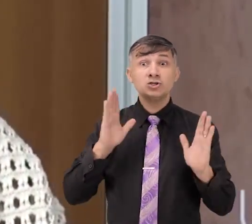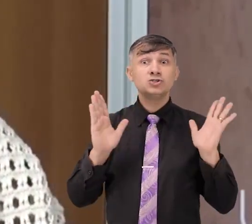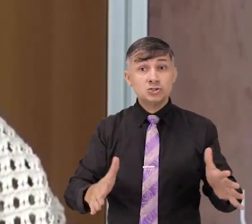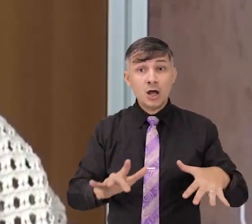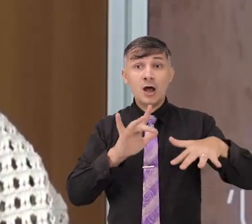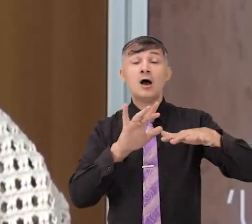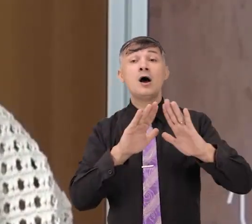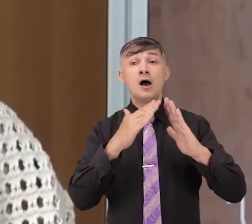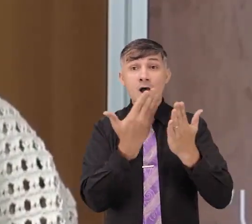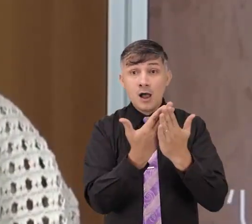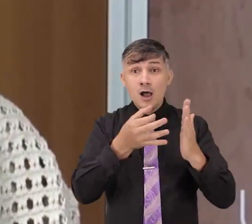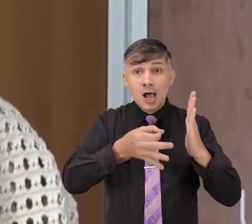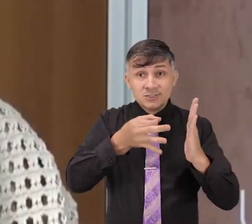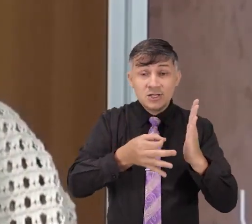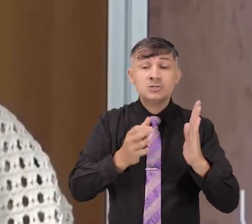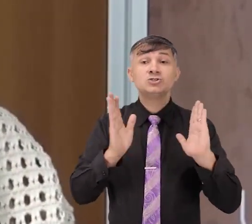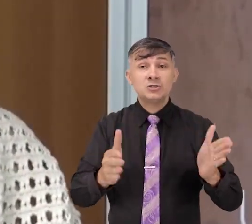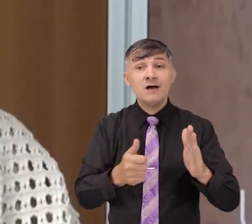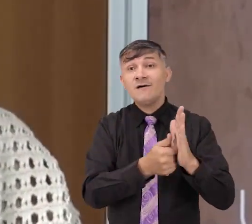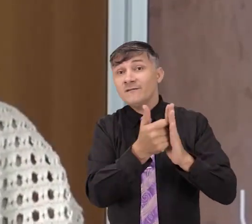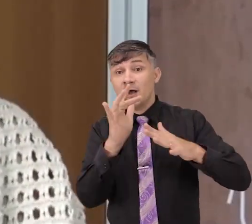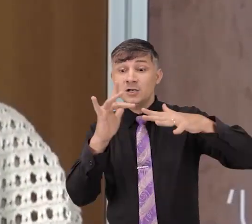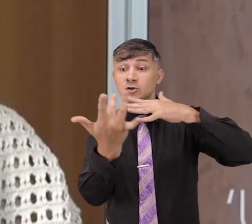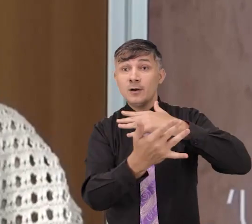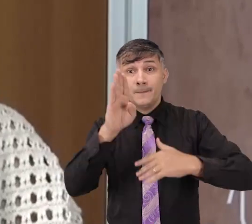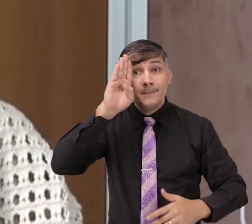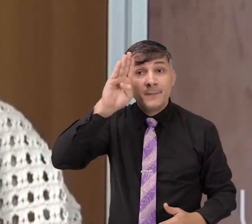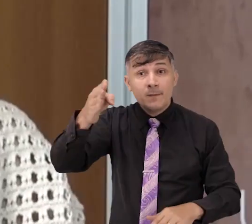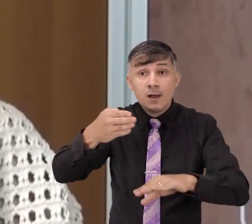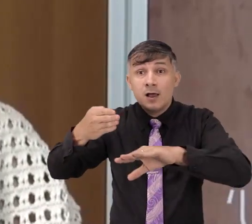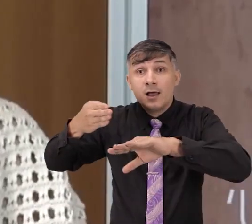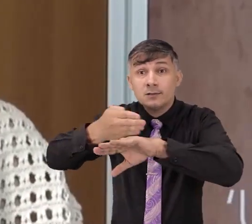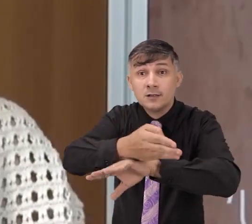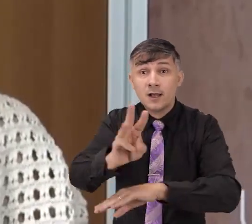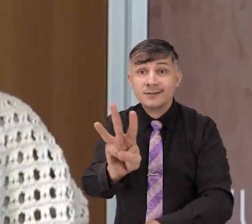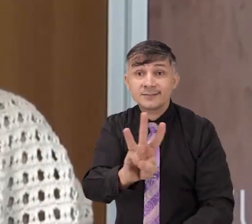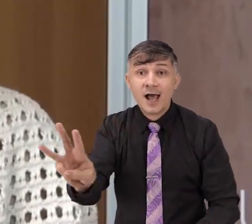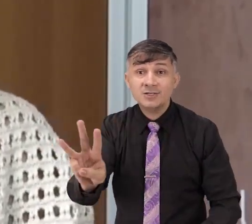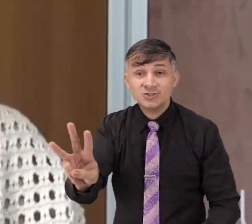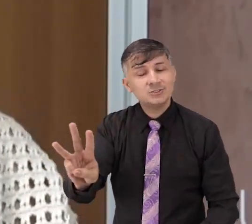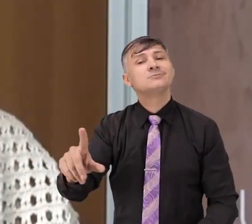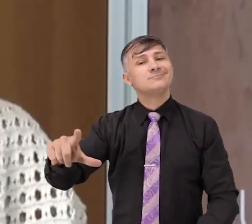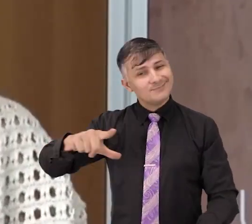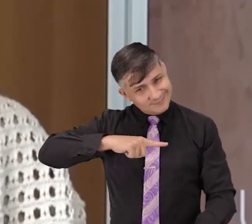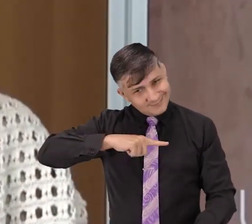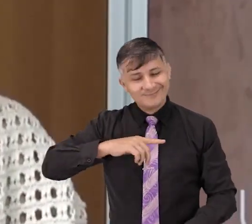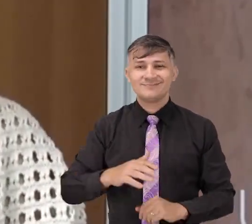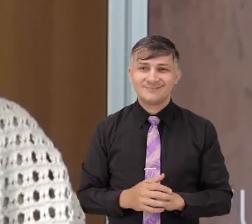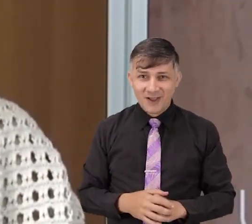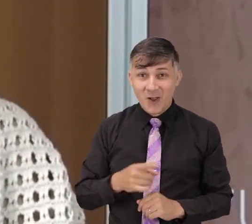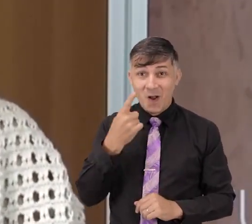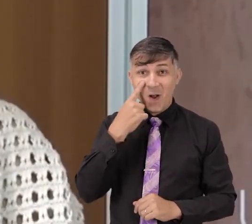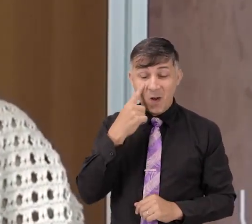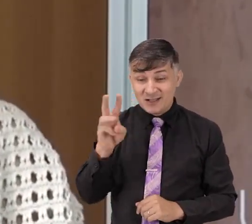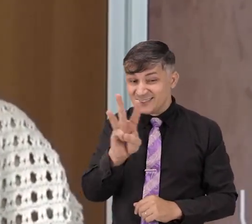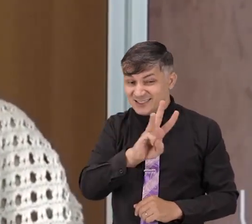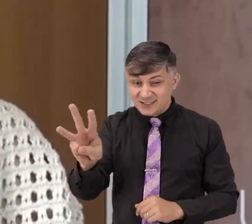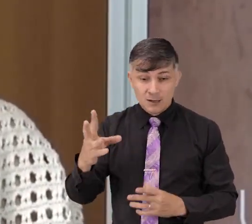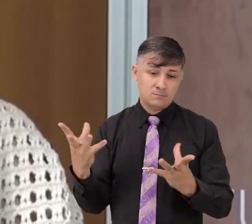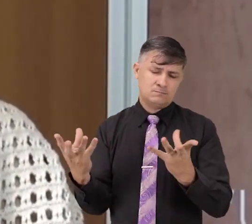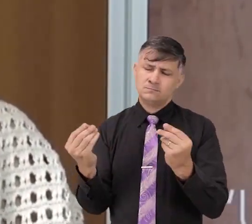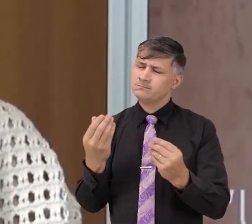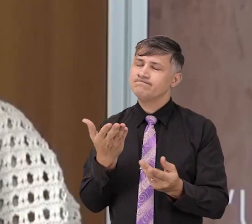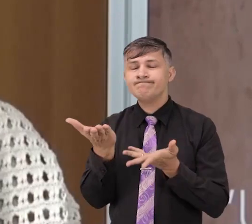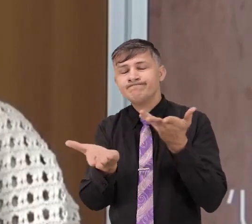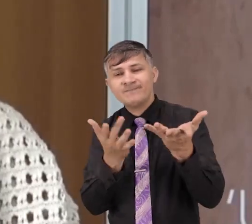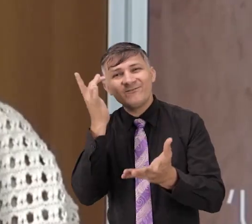está hoje em várias redes sociais. E, principalmente, acessem o nosso site, né? Que é um site